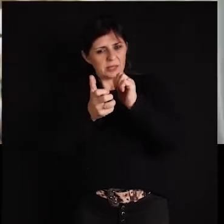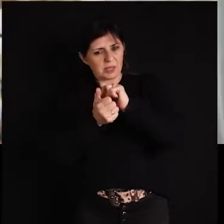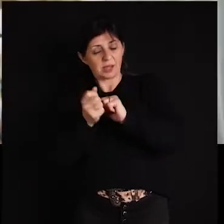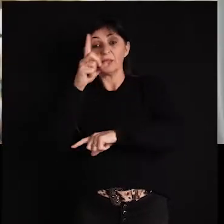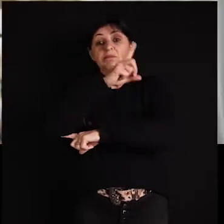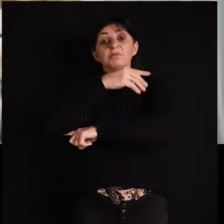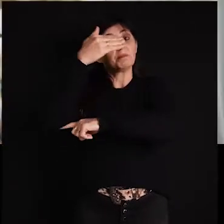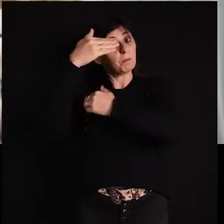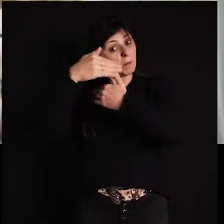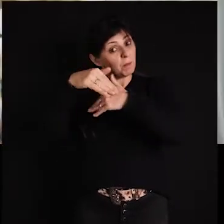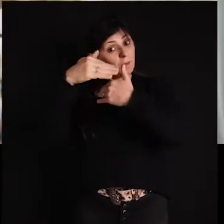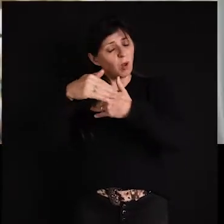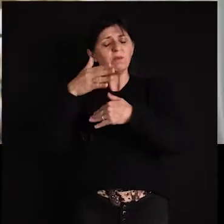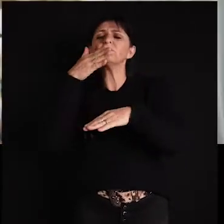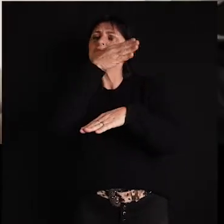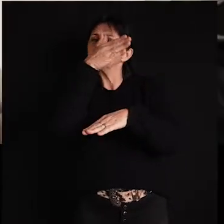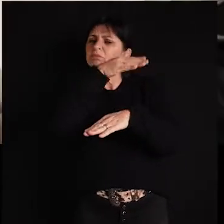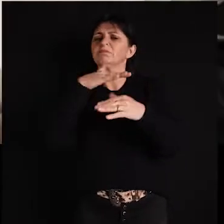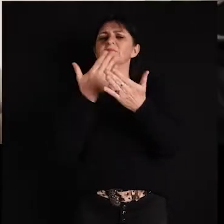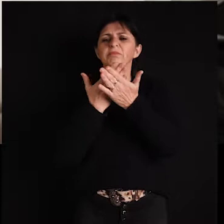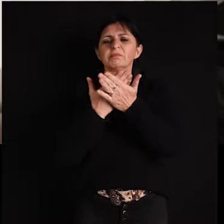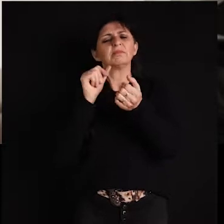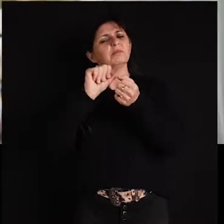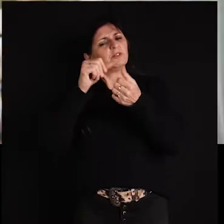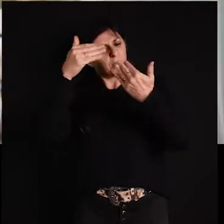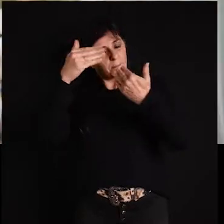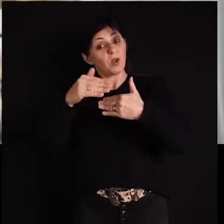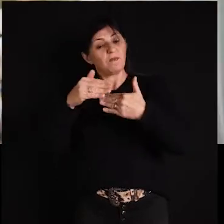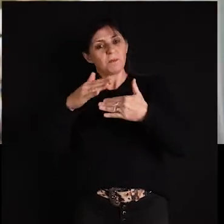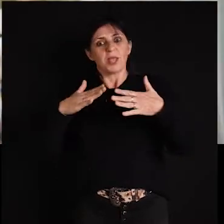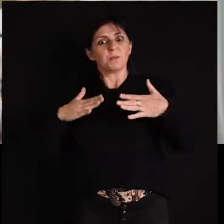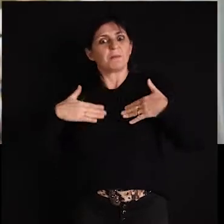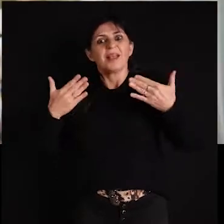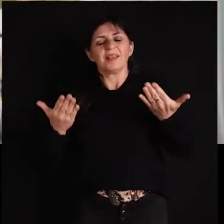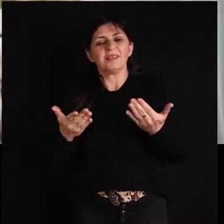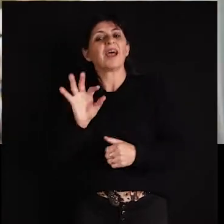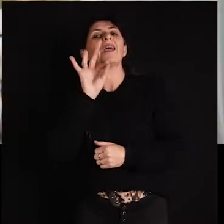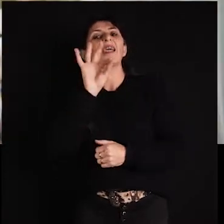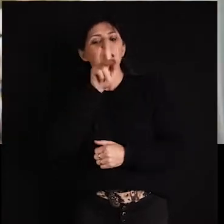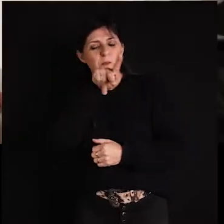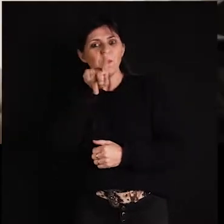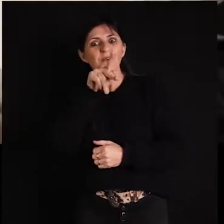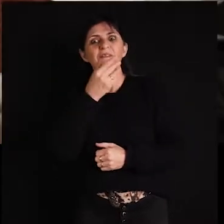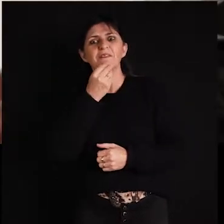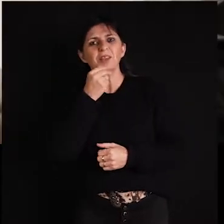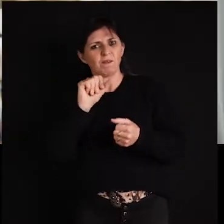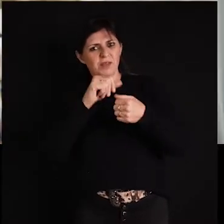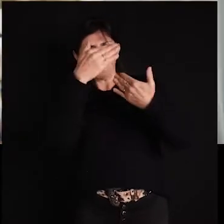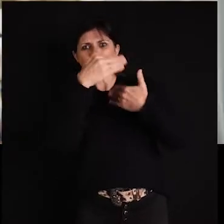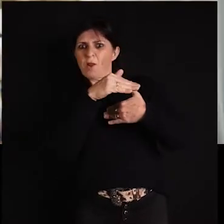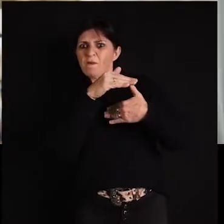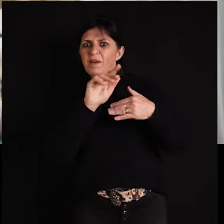preparei, fui fazer a prova no Belas Artes. Para minha surpresa, quem era o professor que estava fazendo as